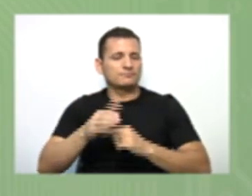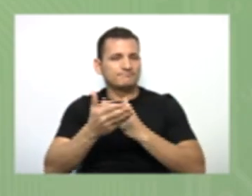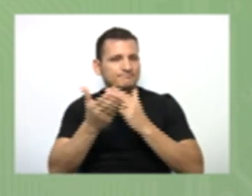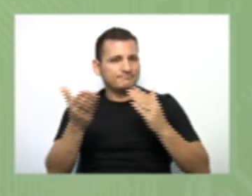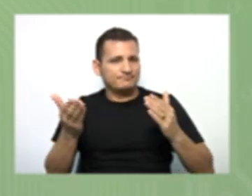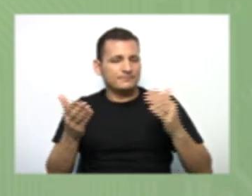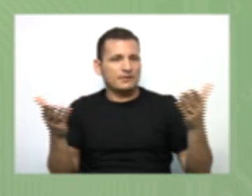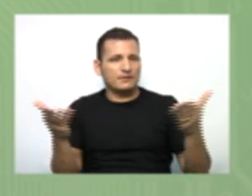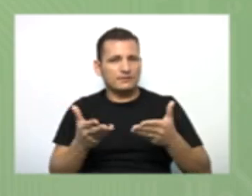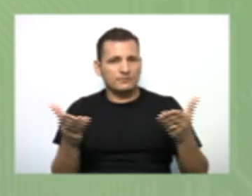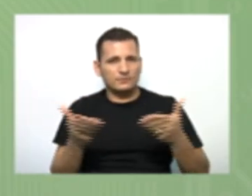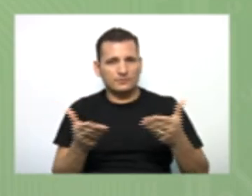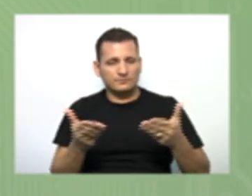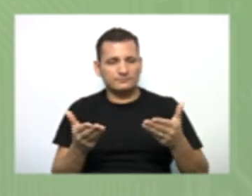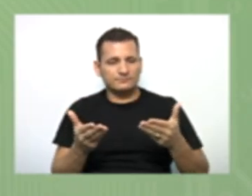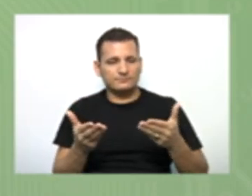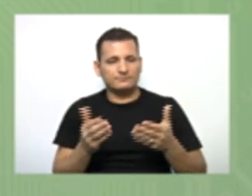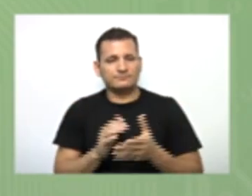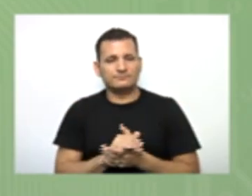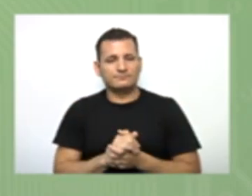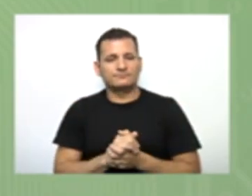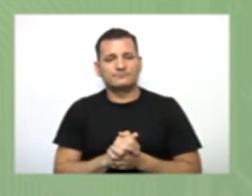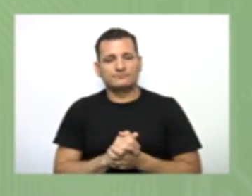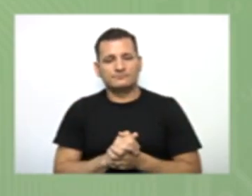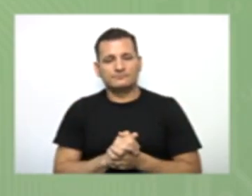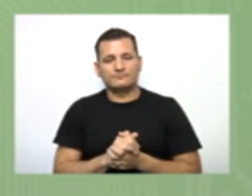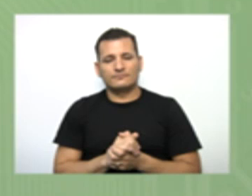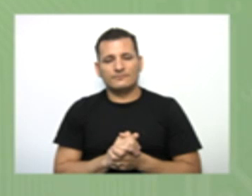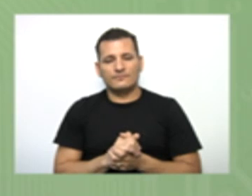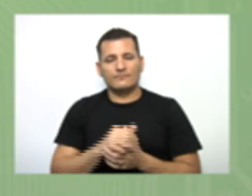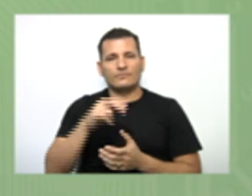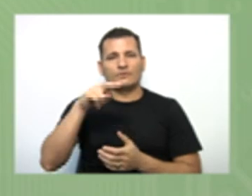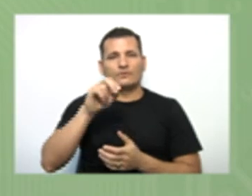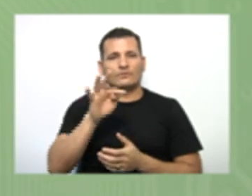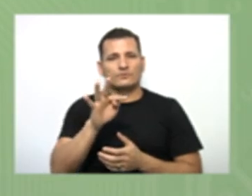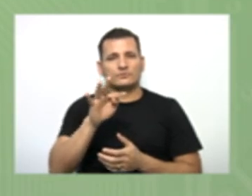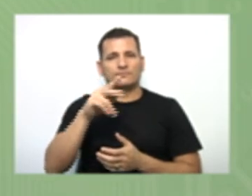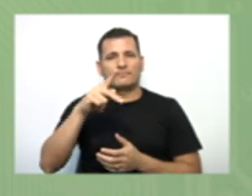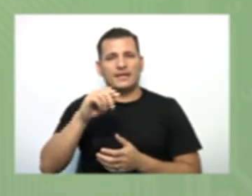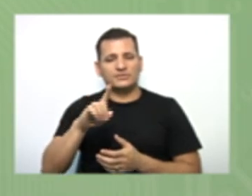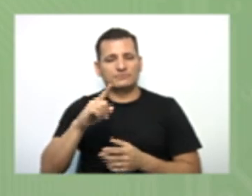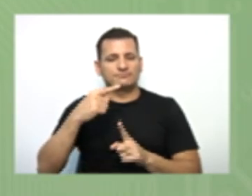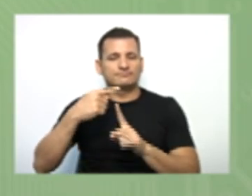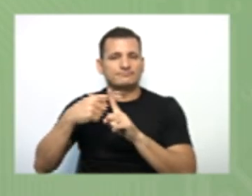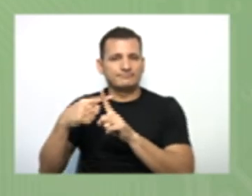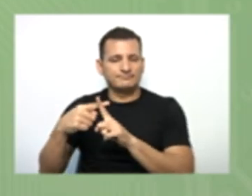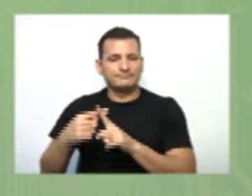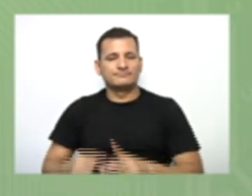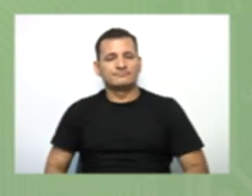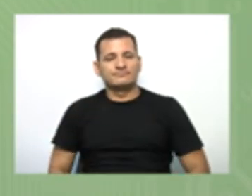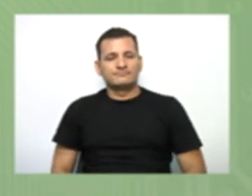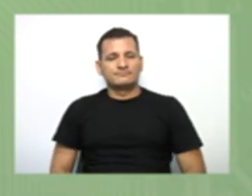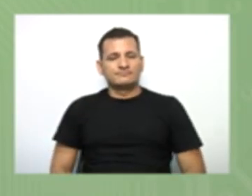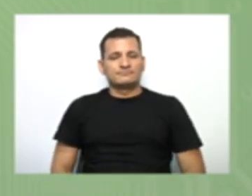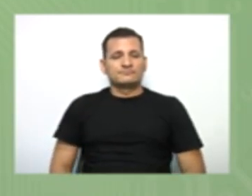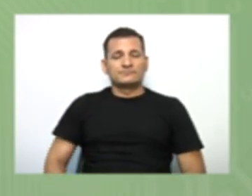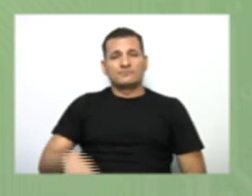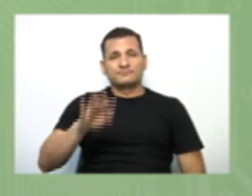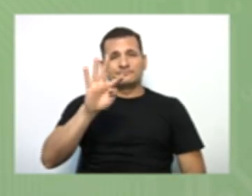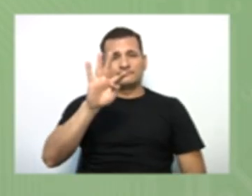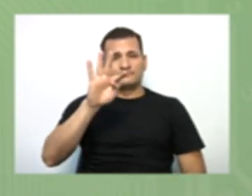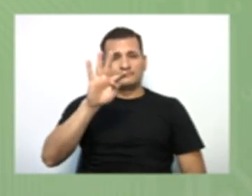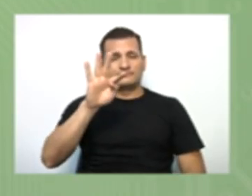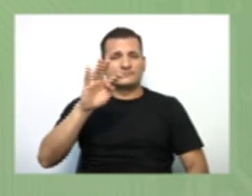vocês agora no nosso Notepad++, tá? Então, vou falar primeiro da tag em bloco,